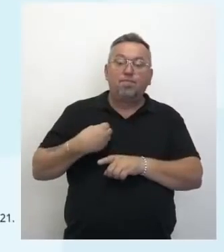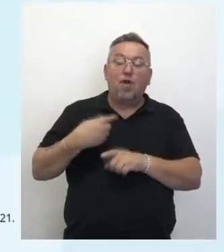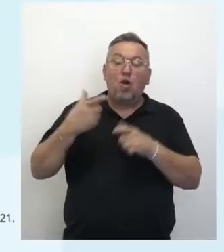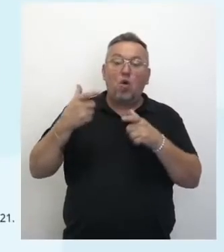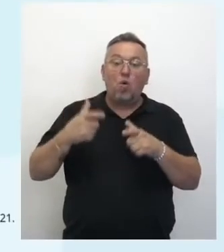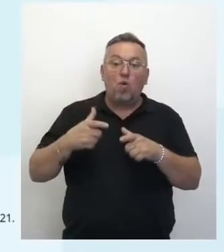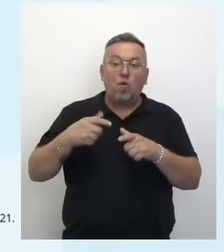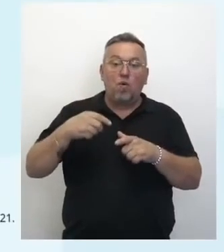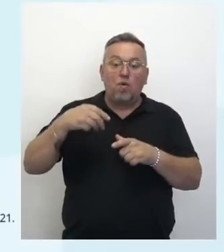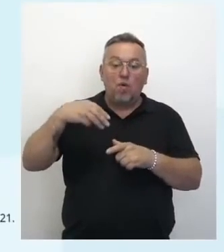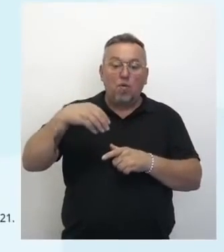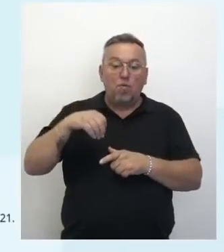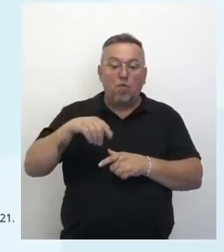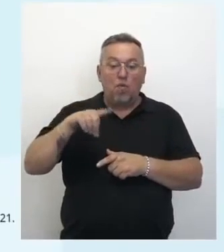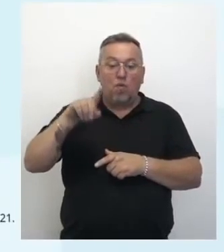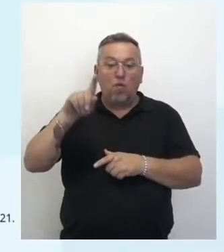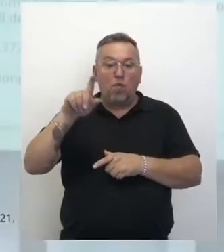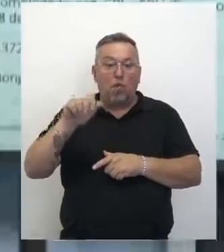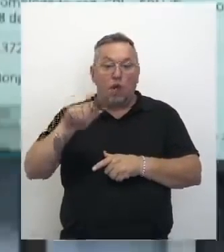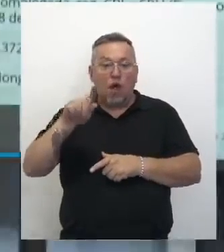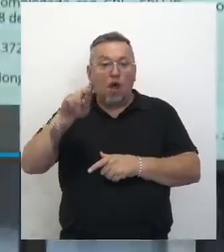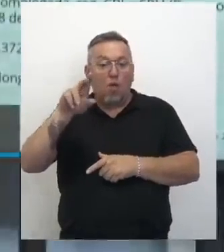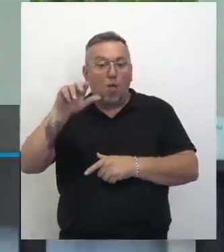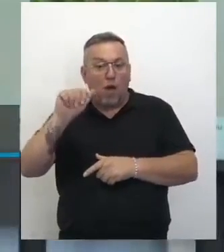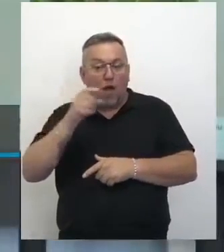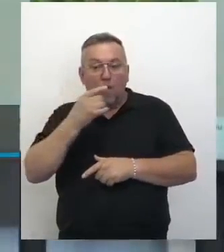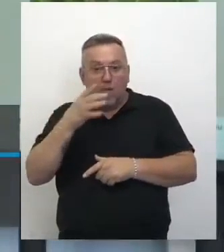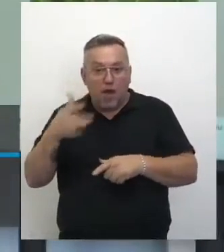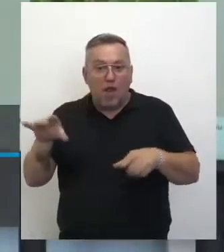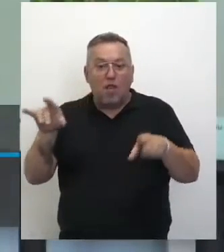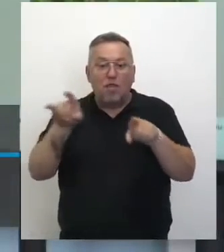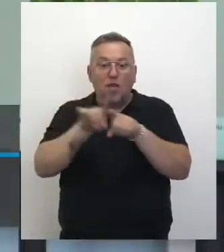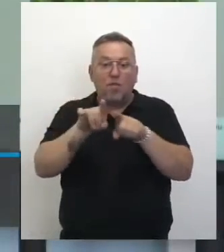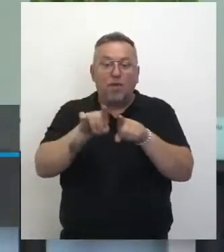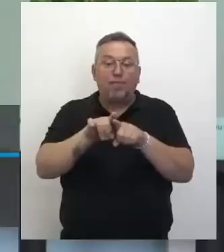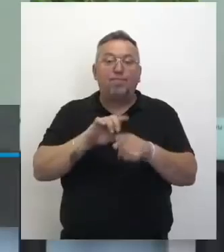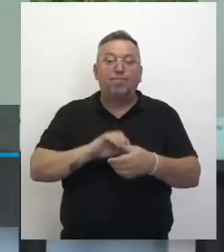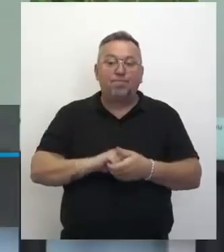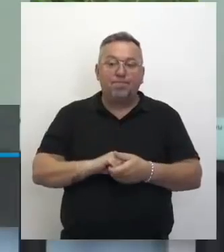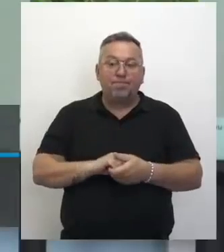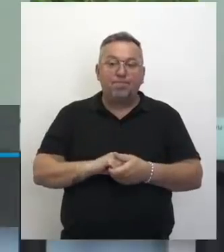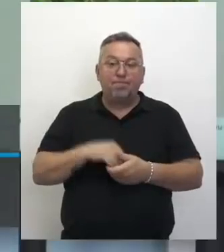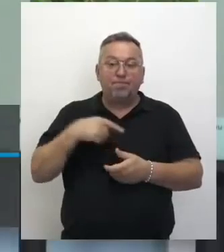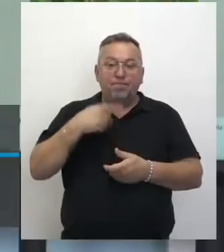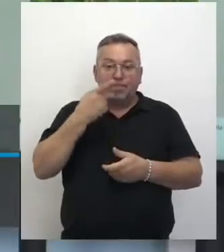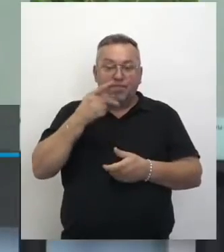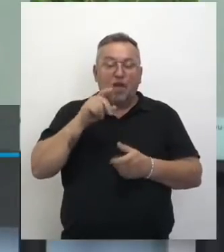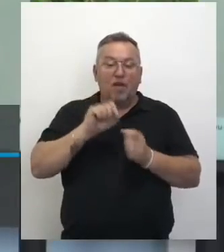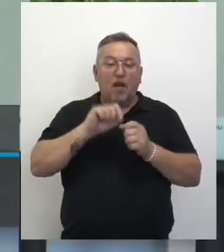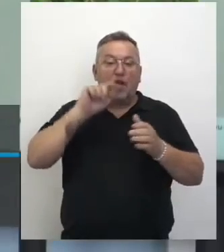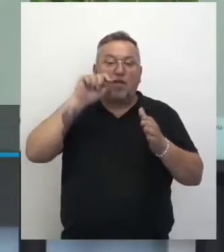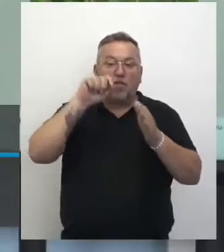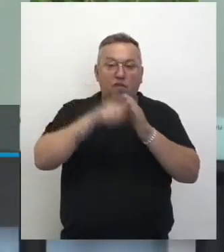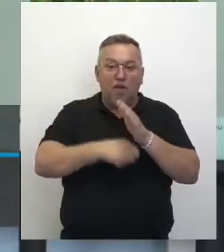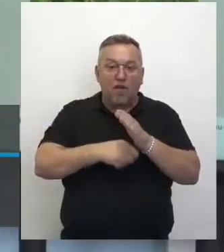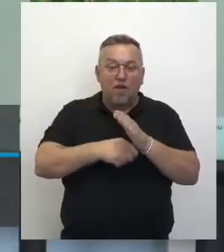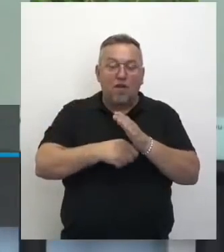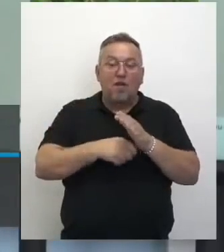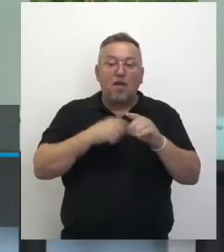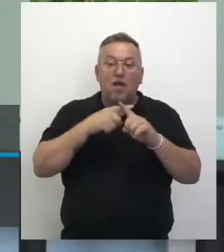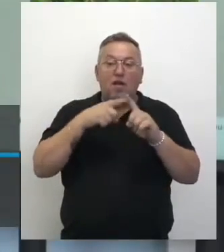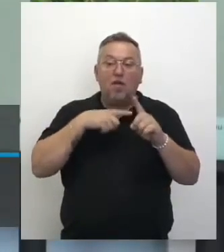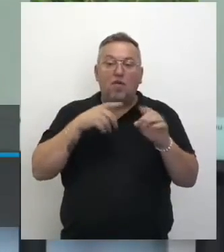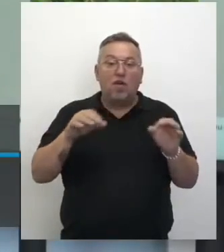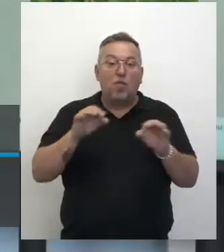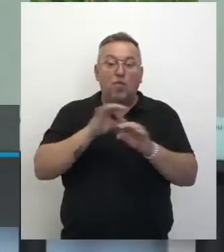em Mongaguá, né? Então, quando a gente fala situação fundiária homologada, né, a fundiária é a terra, né,